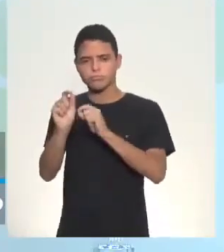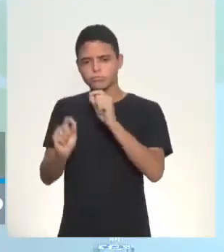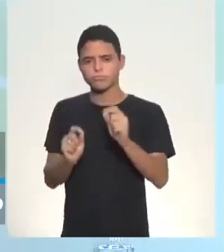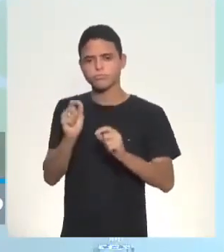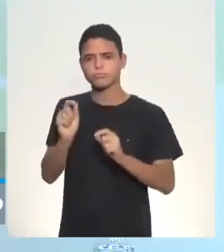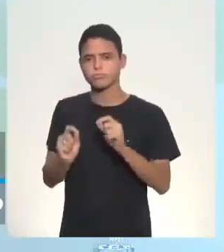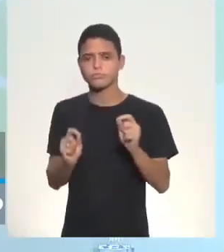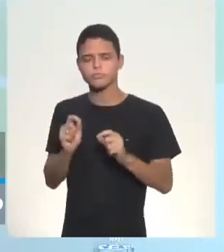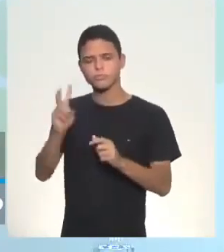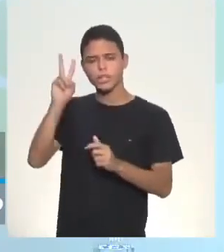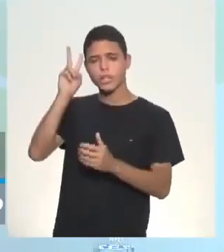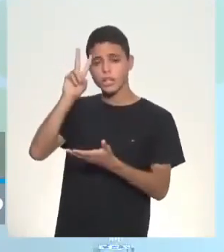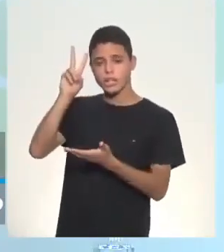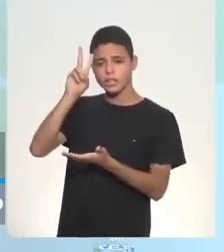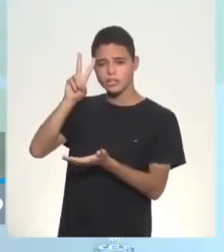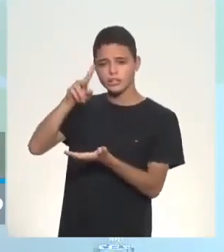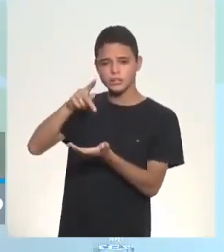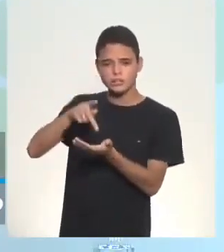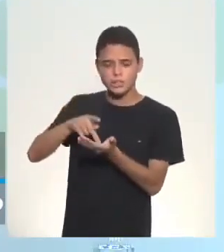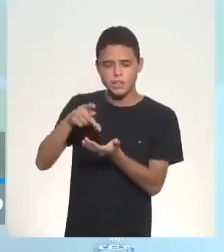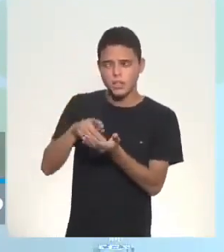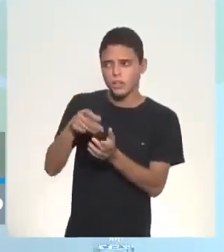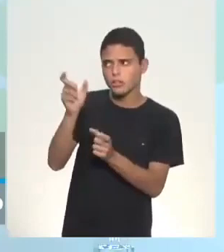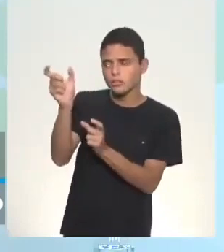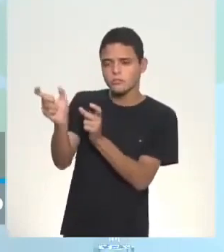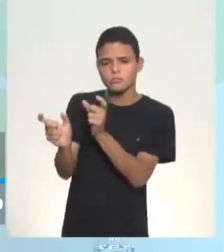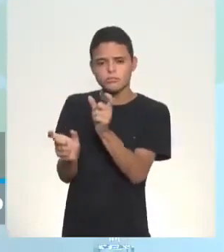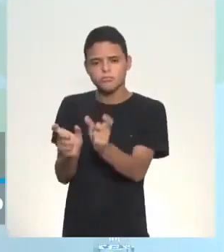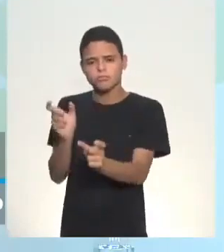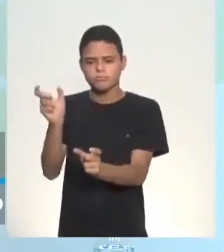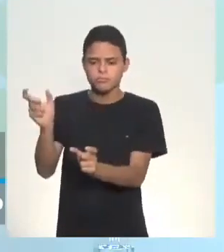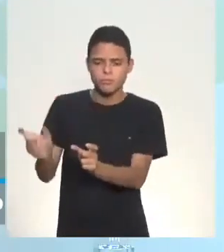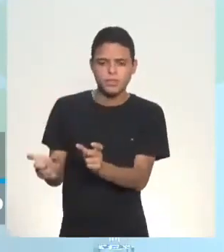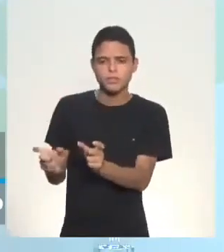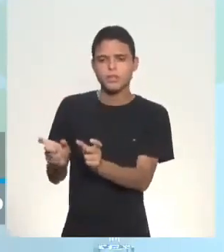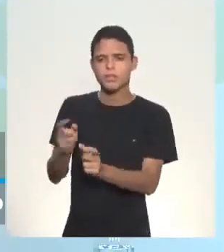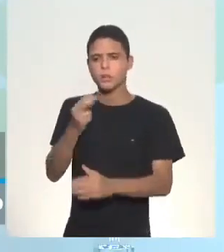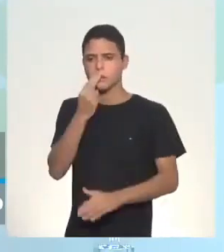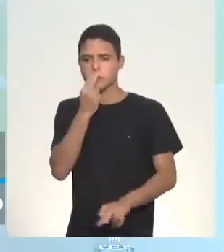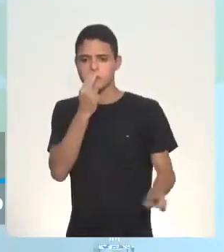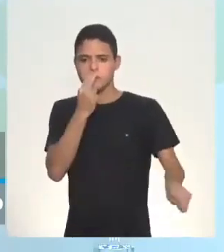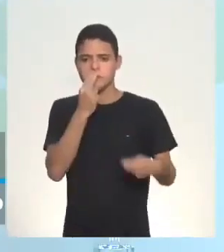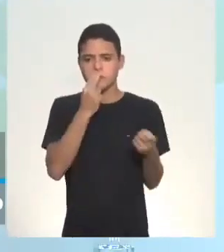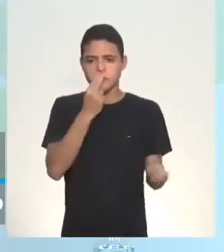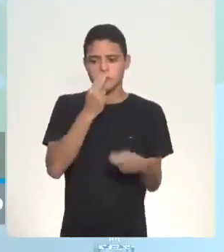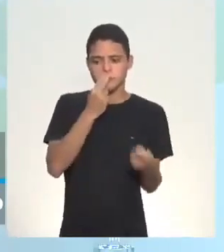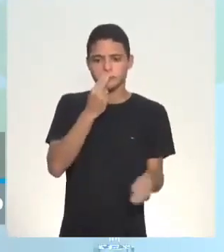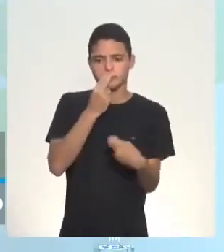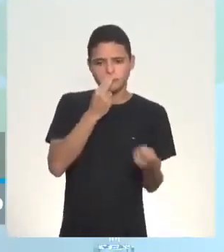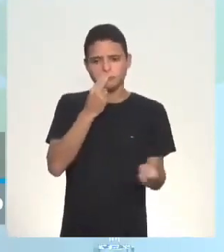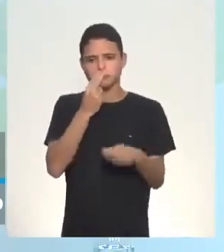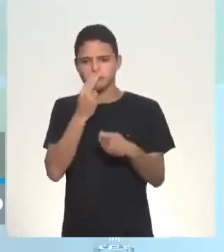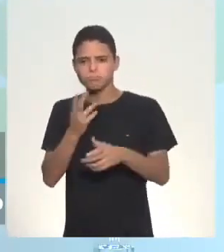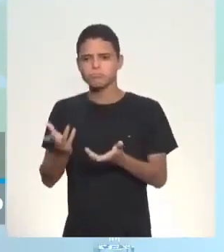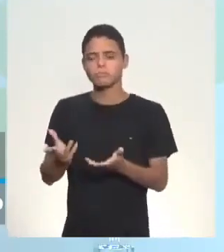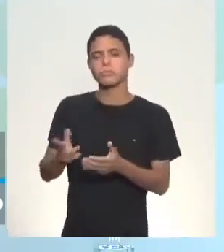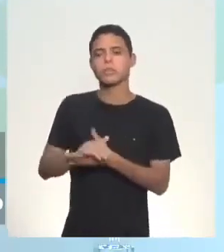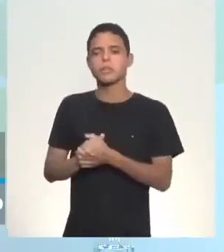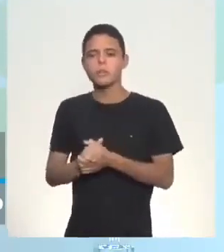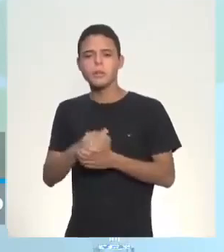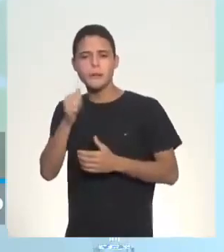mas a história em si, quais as personagens envolvidas, né? O Charlie Chaplin representava quem ali naquele momento? Tem a